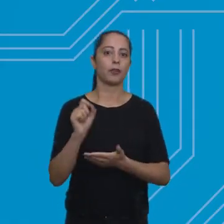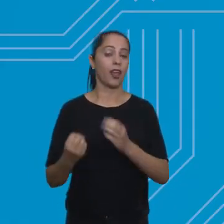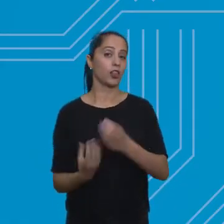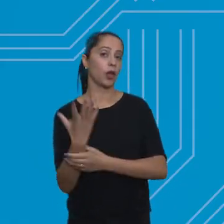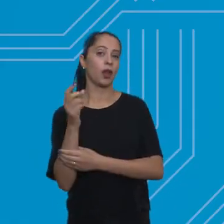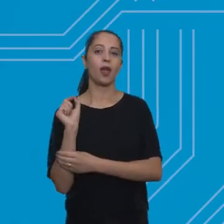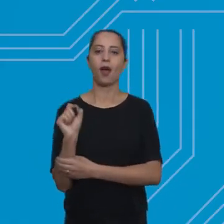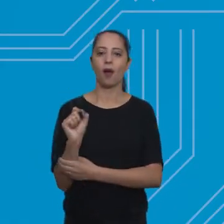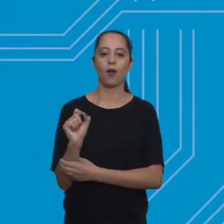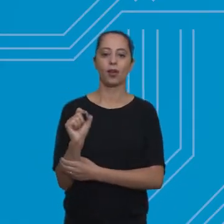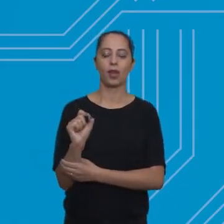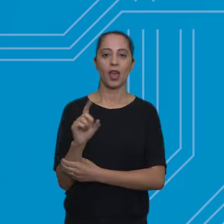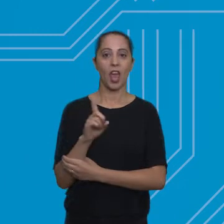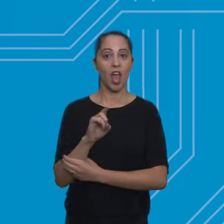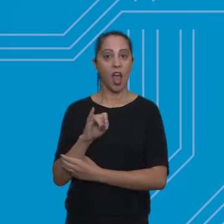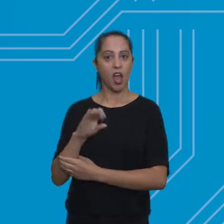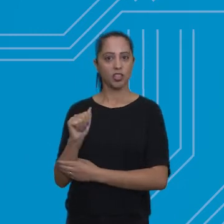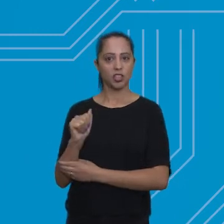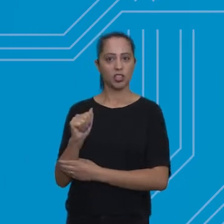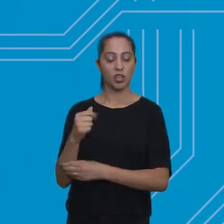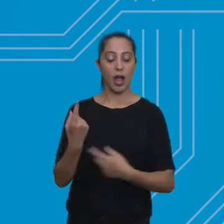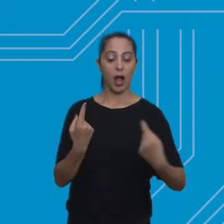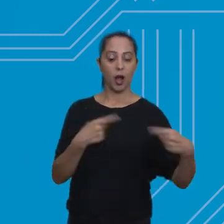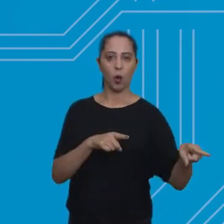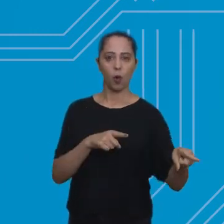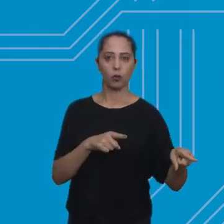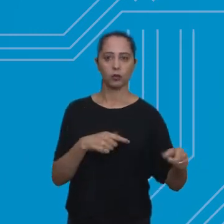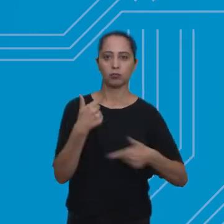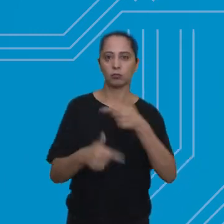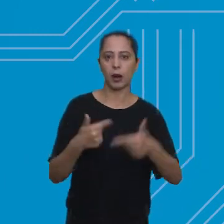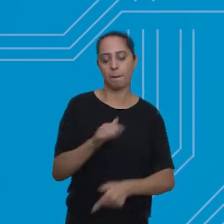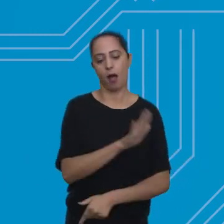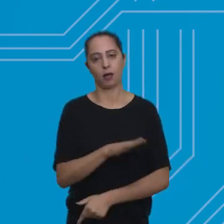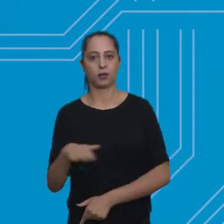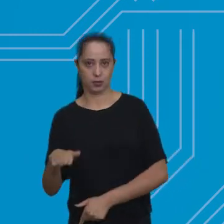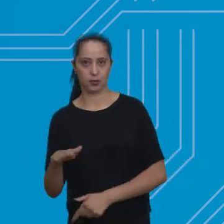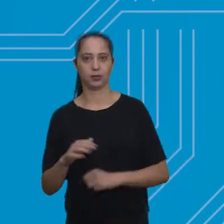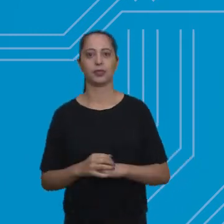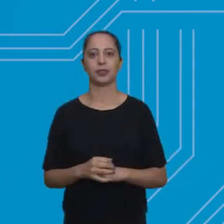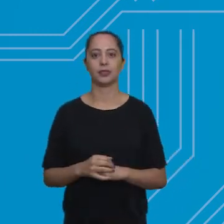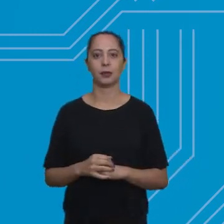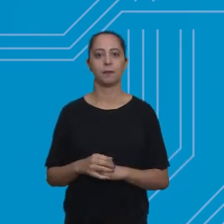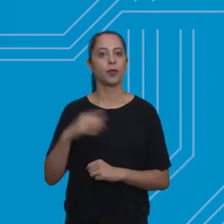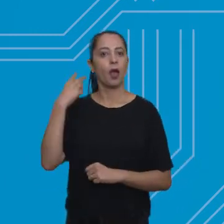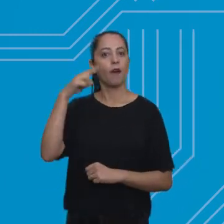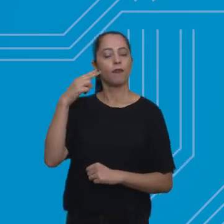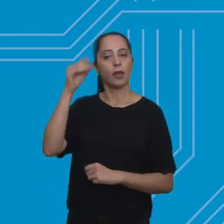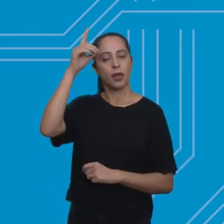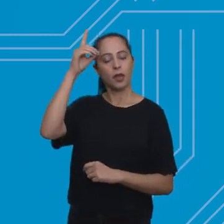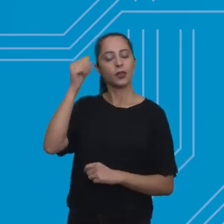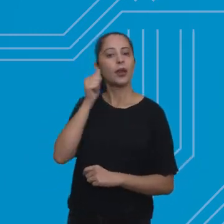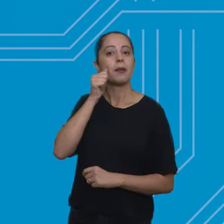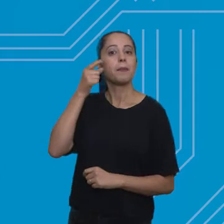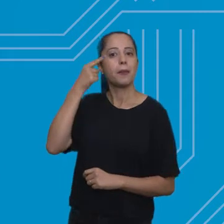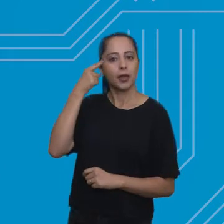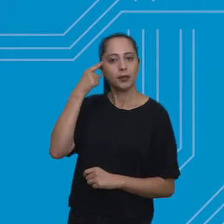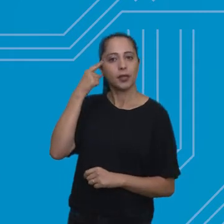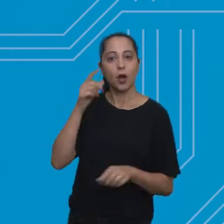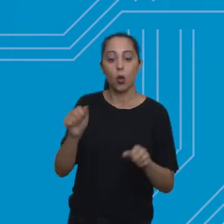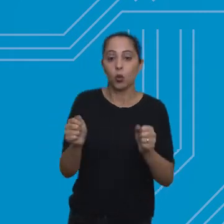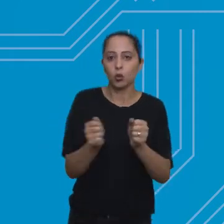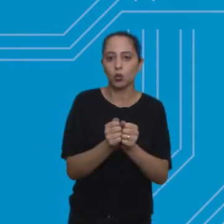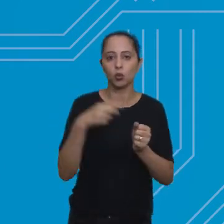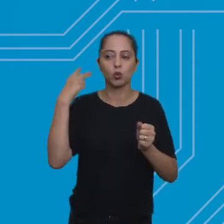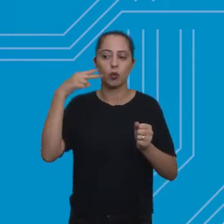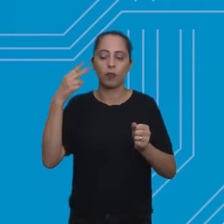criar em São José dos Campos o Dia do Combate ao Trabalho Infantil. A matéria, apresentada pela vereadora Amélia Naomi em coautoria com